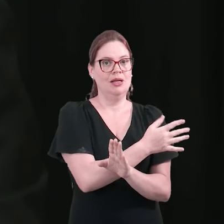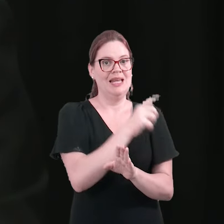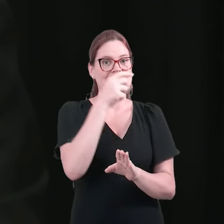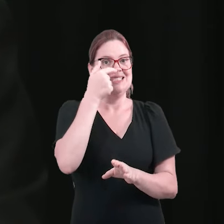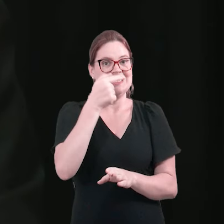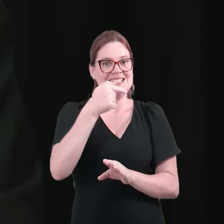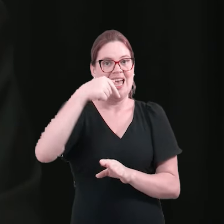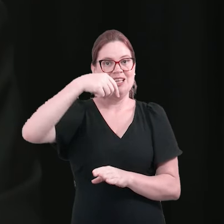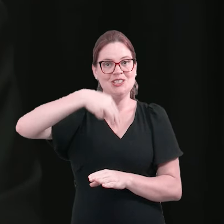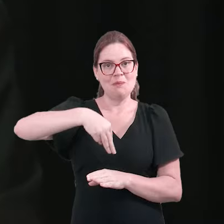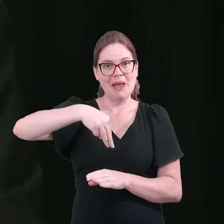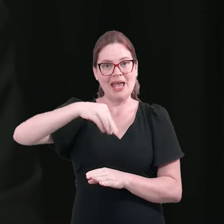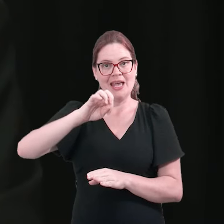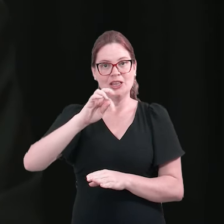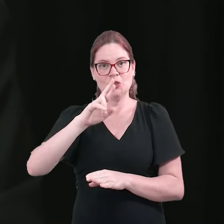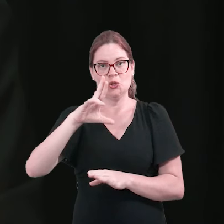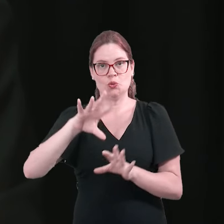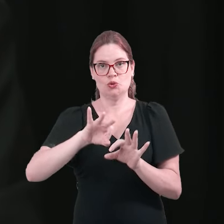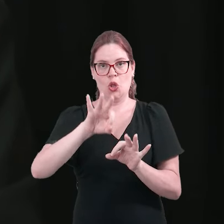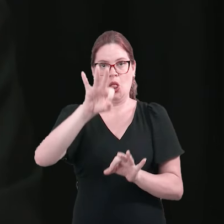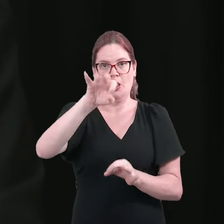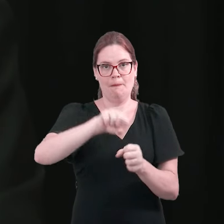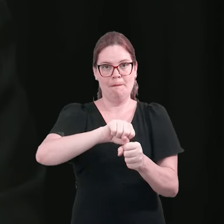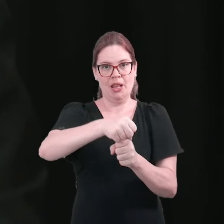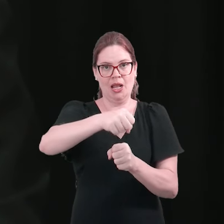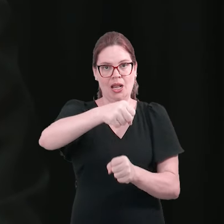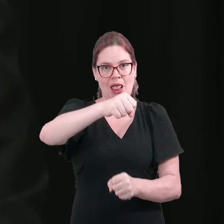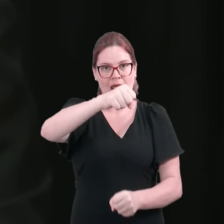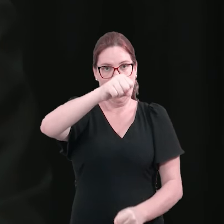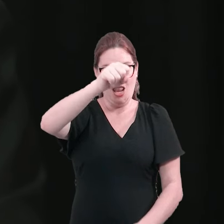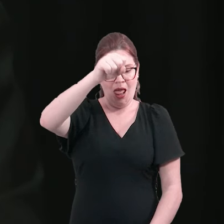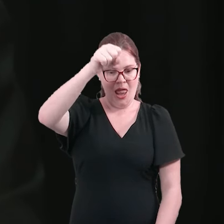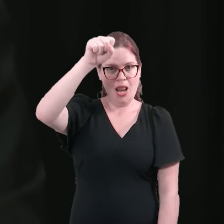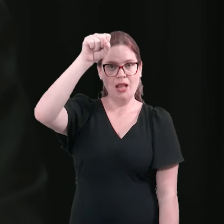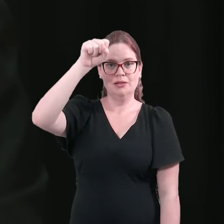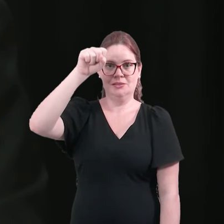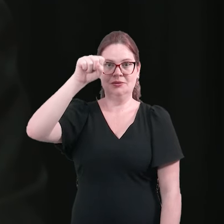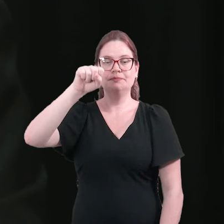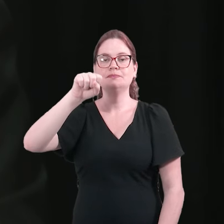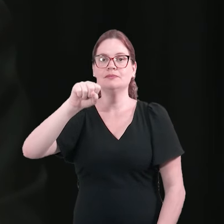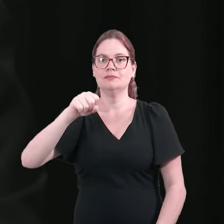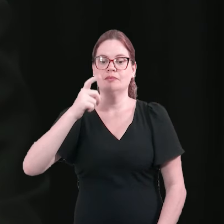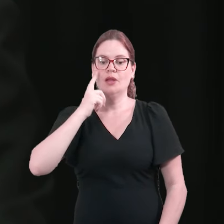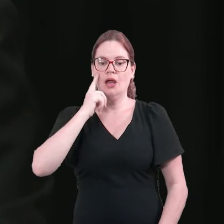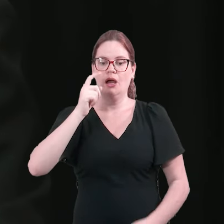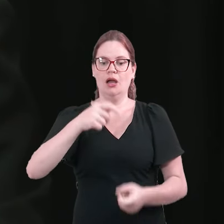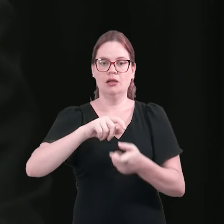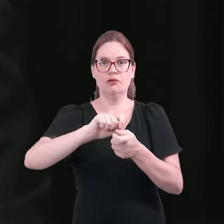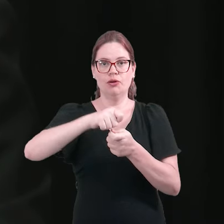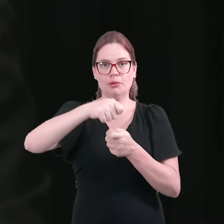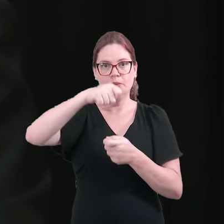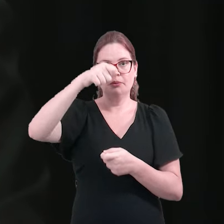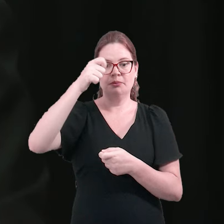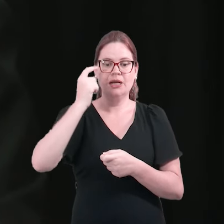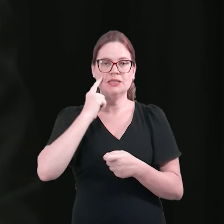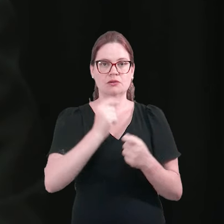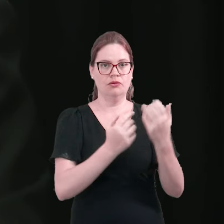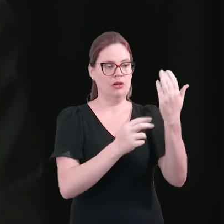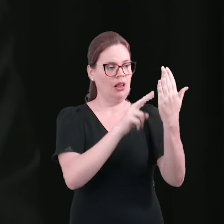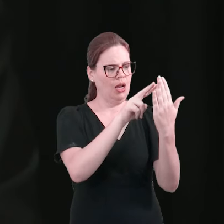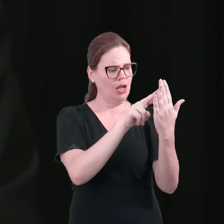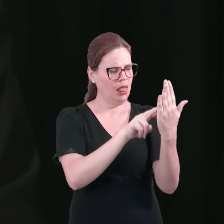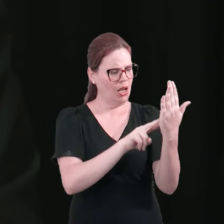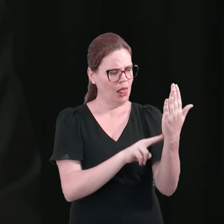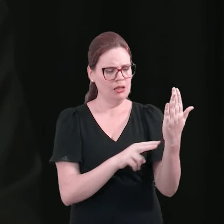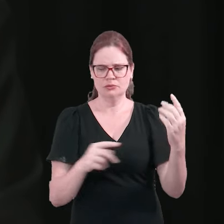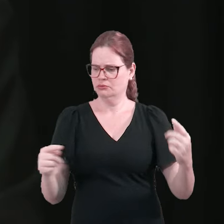7 metros de comprimento, e quando foi comparado com a a palavra de hoje,